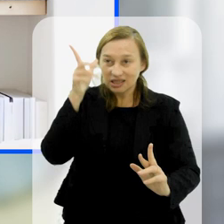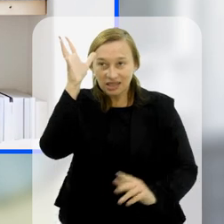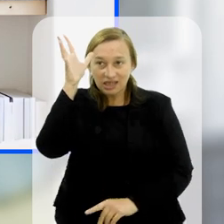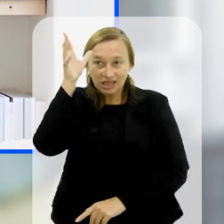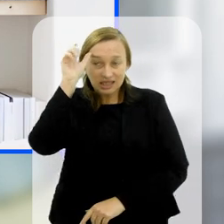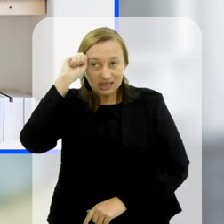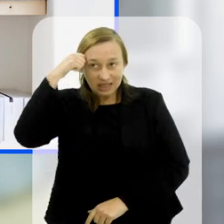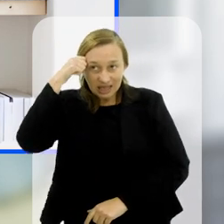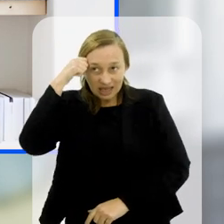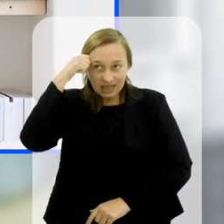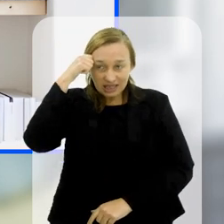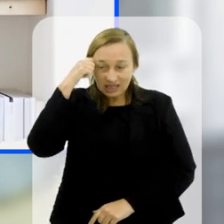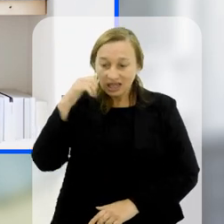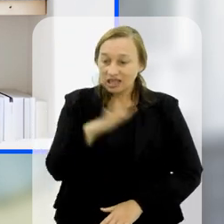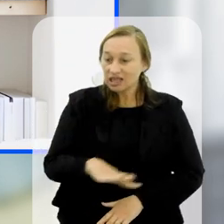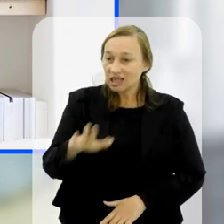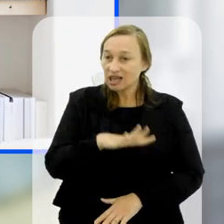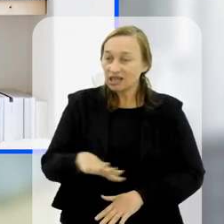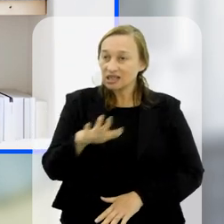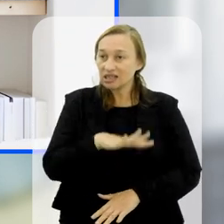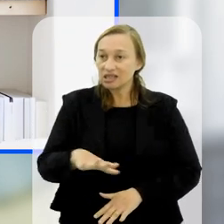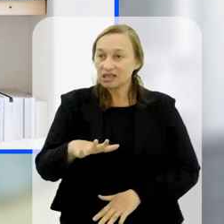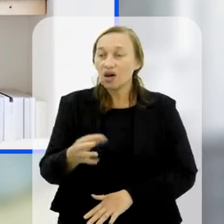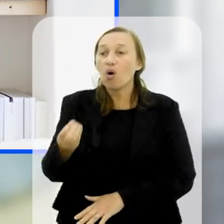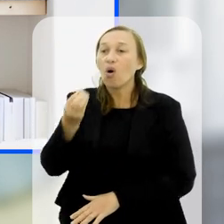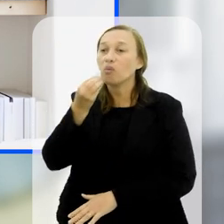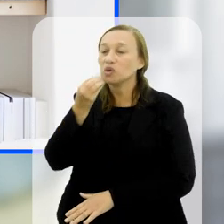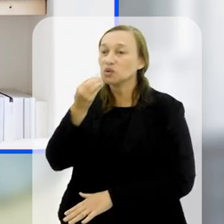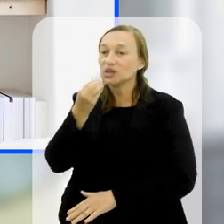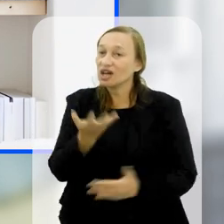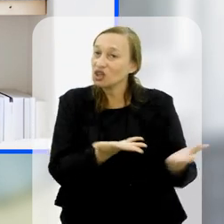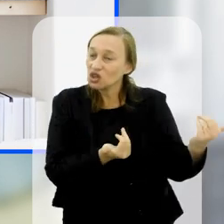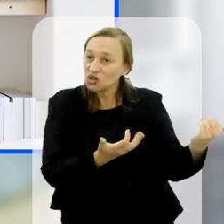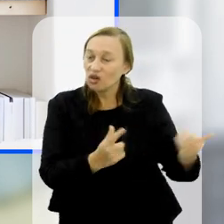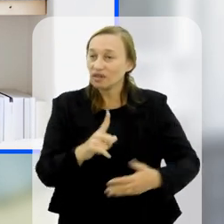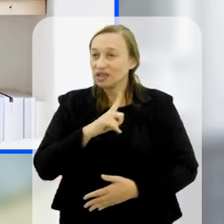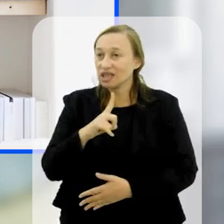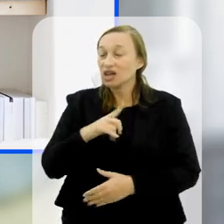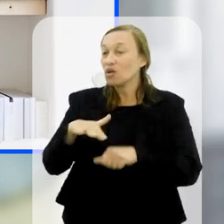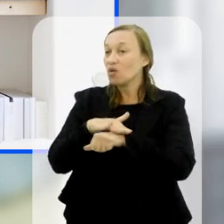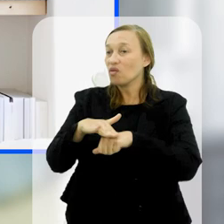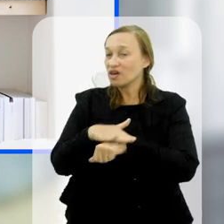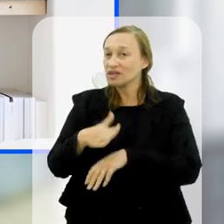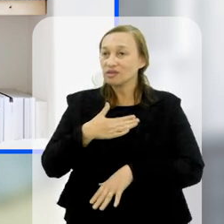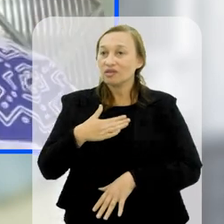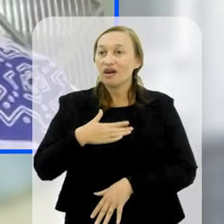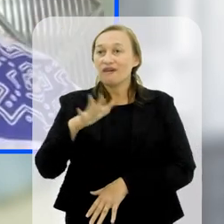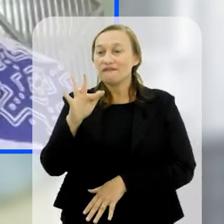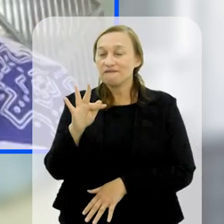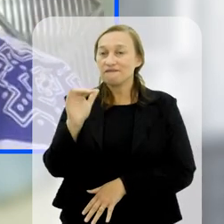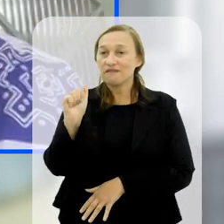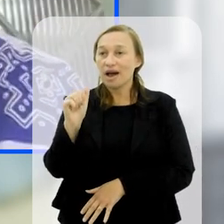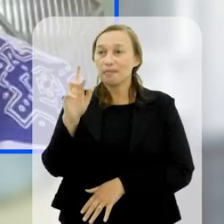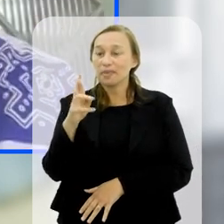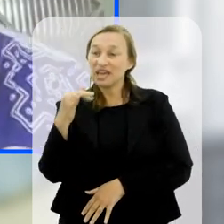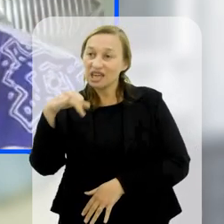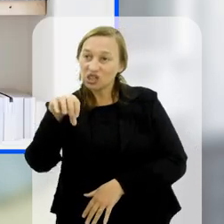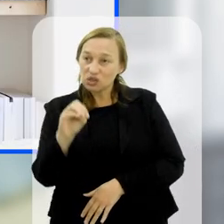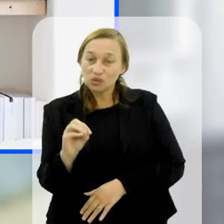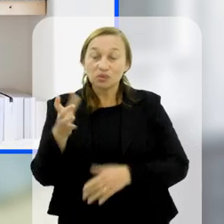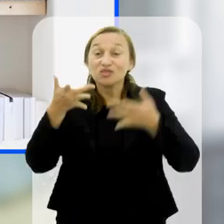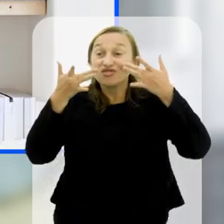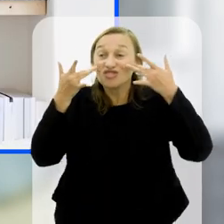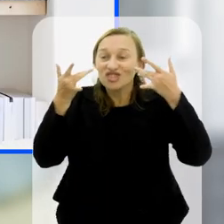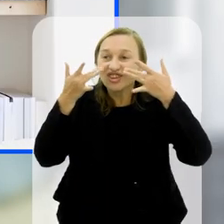e jovens a conquistarem mais espaço e oportunidades. Quem participa dessa conversa comigo é o Fabrício Boliveira, ator